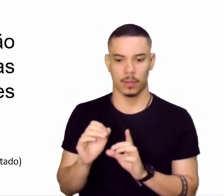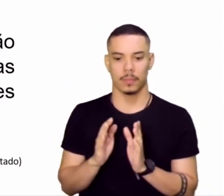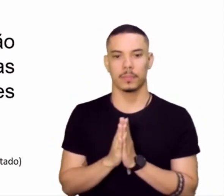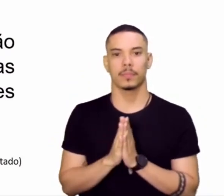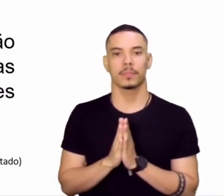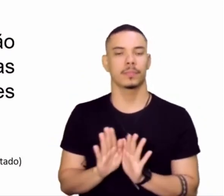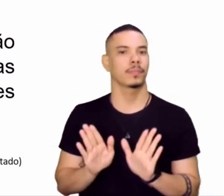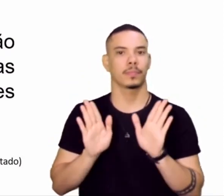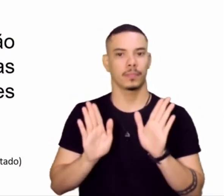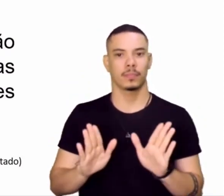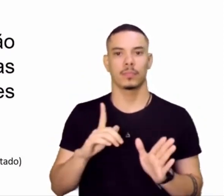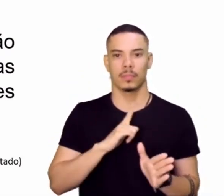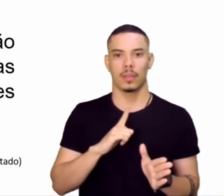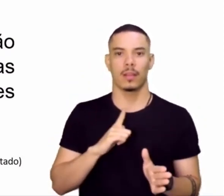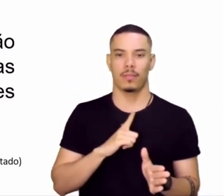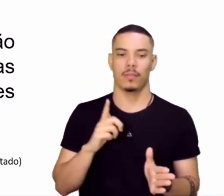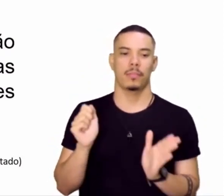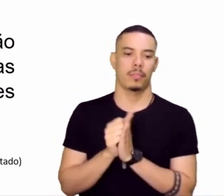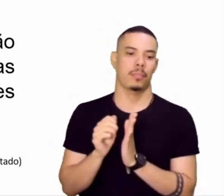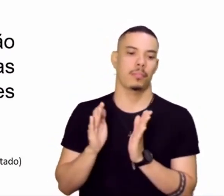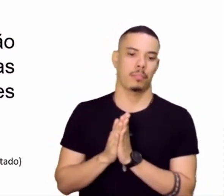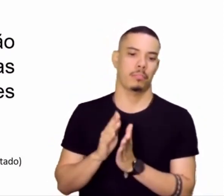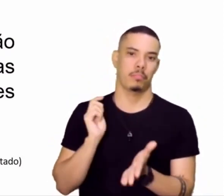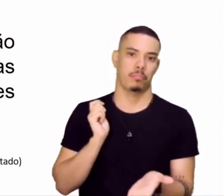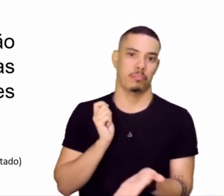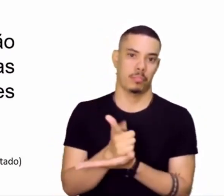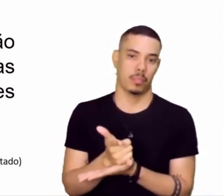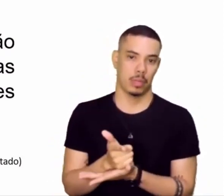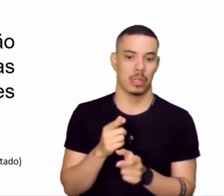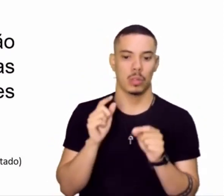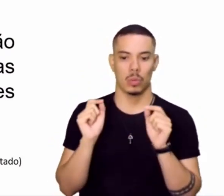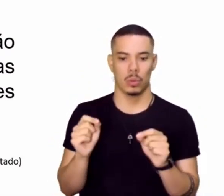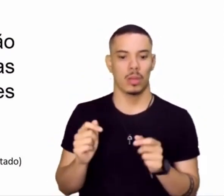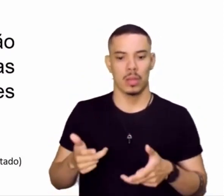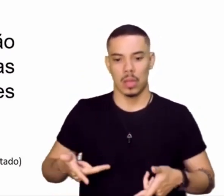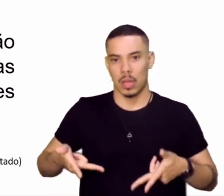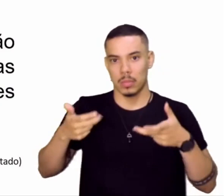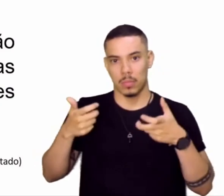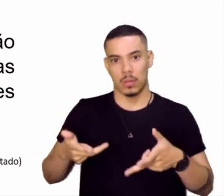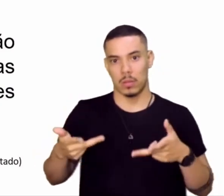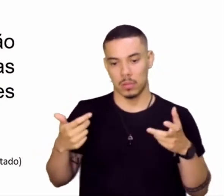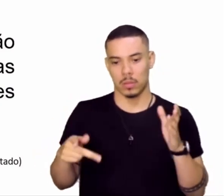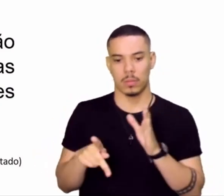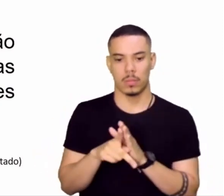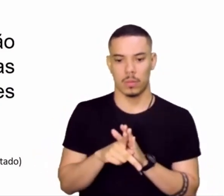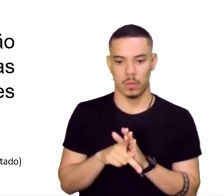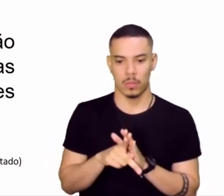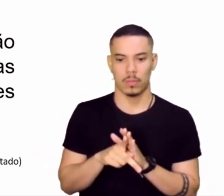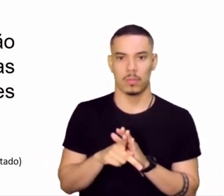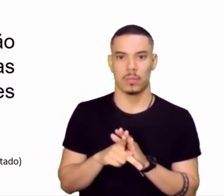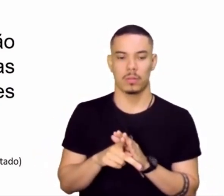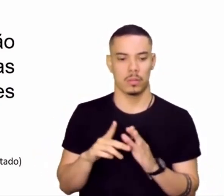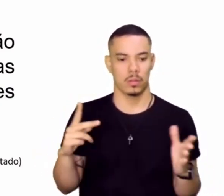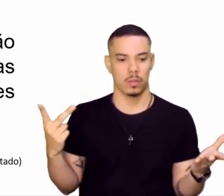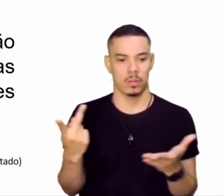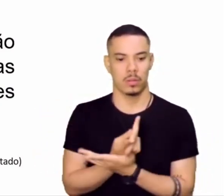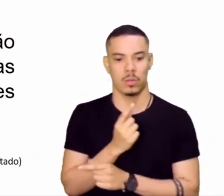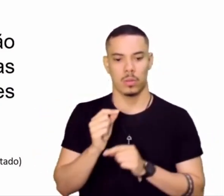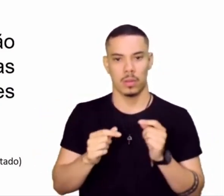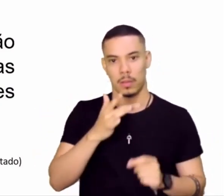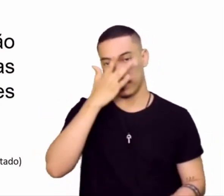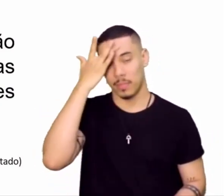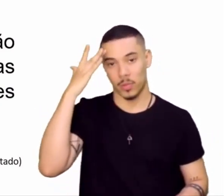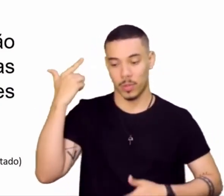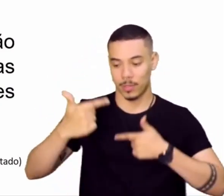No entanto, houve um preço a pagar. A exploração mais violenta do trabalho pelo capital recaiu nas costas dos